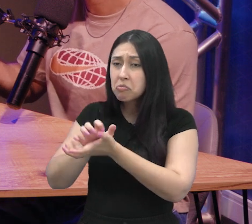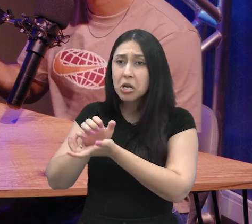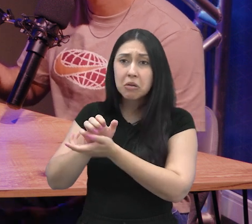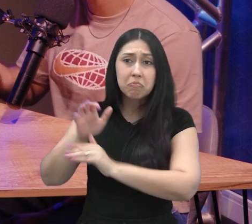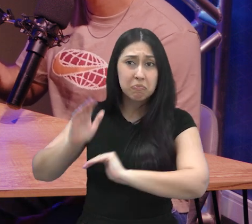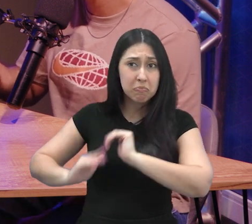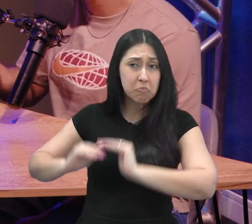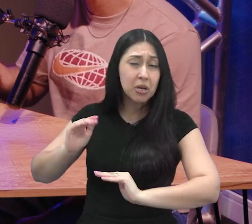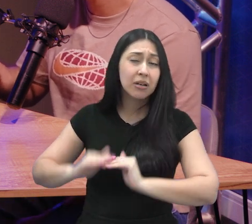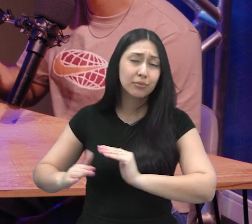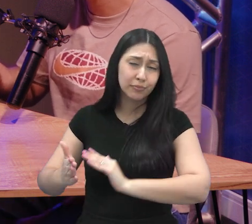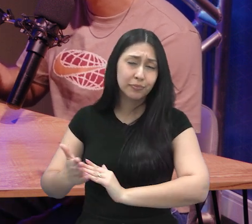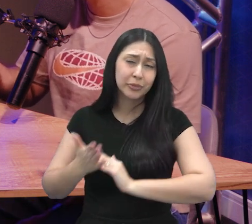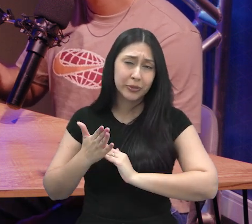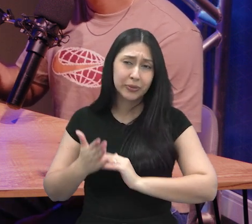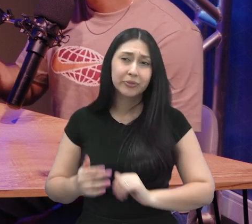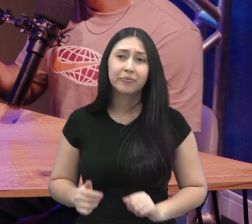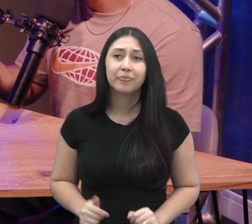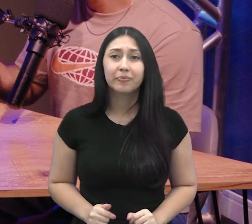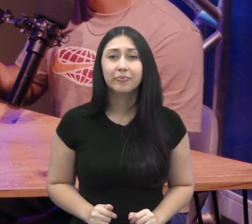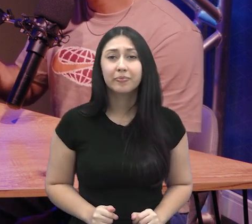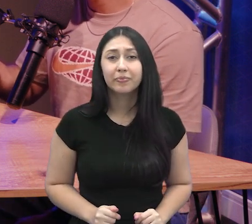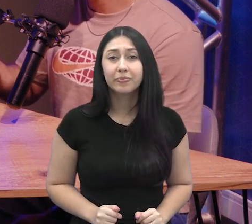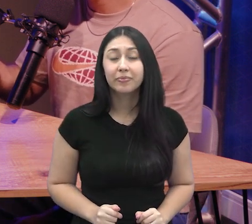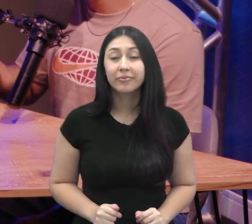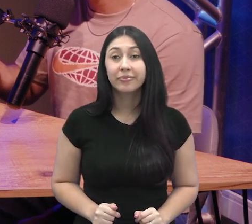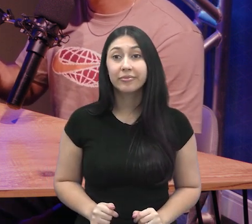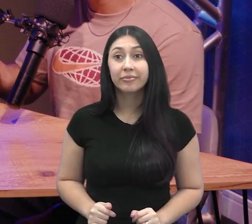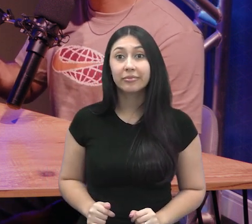artesanato, né? Também vai ajudar.